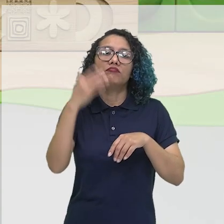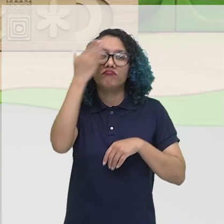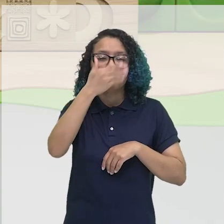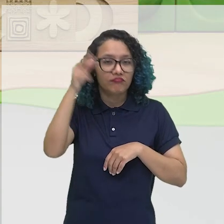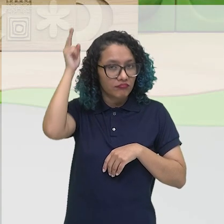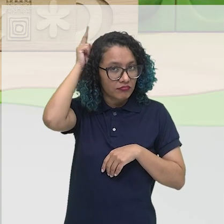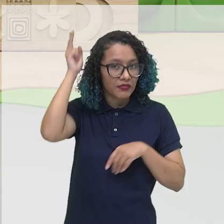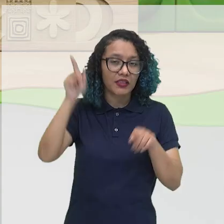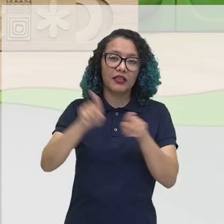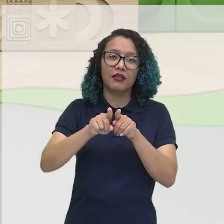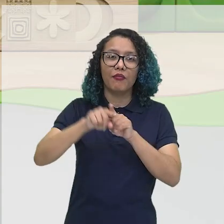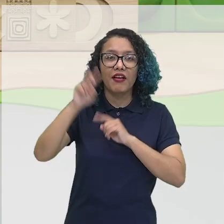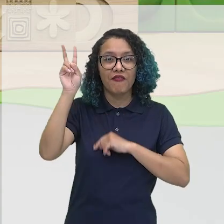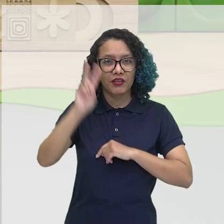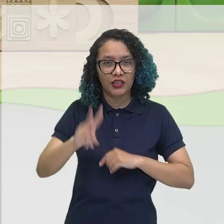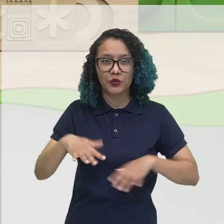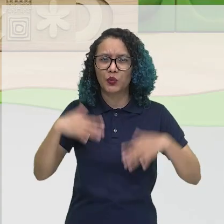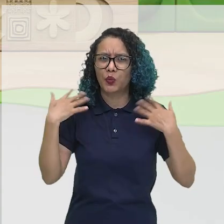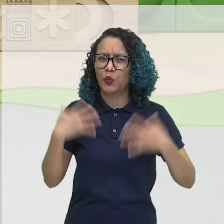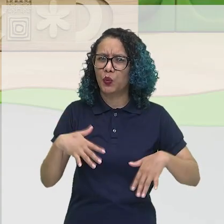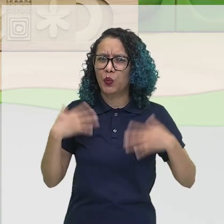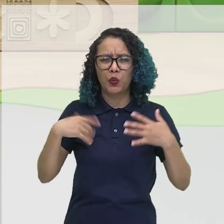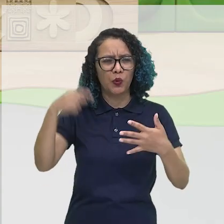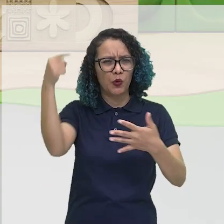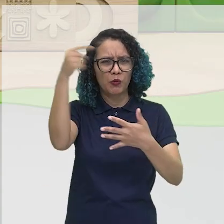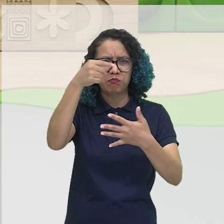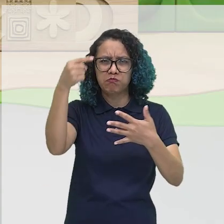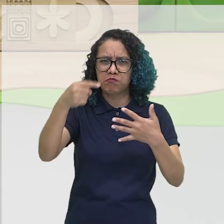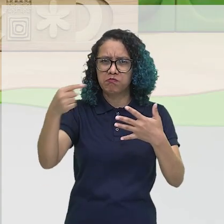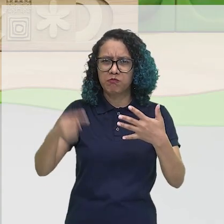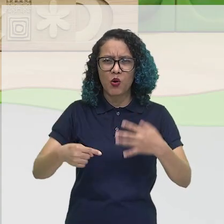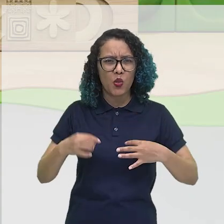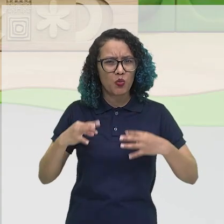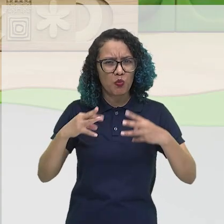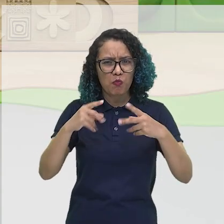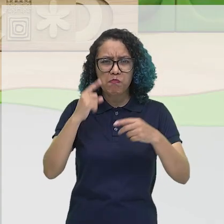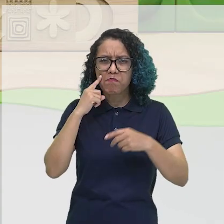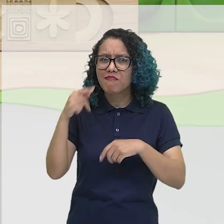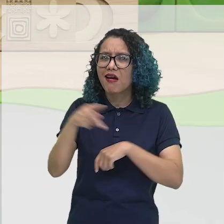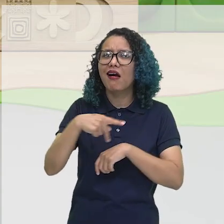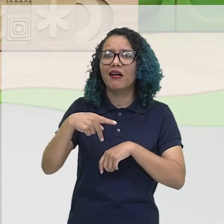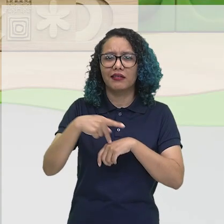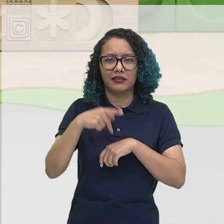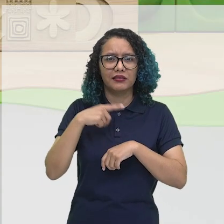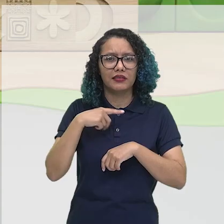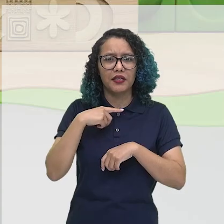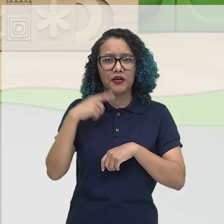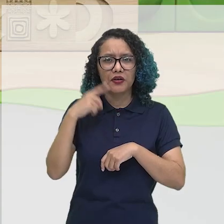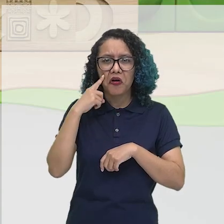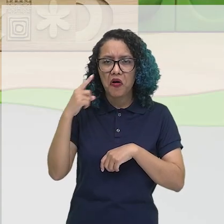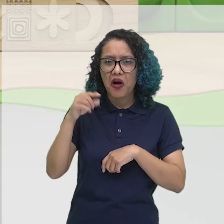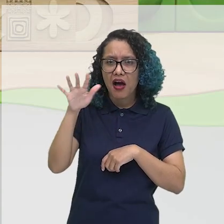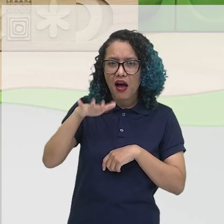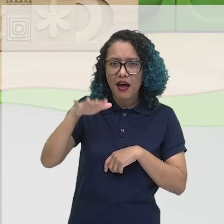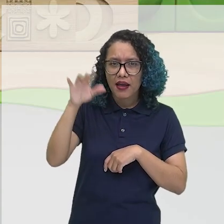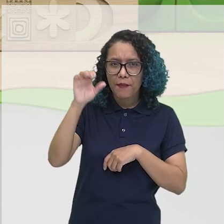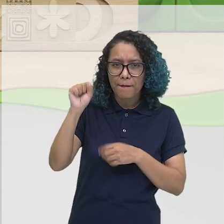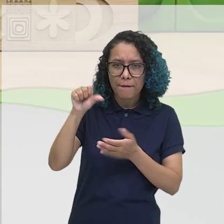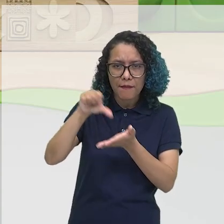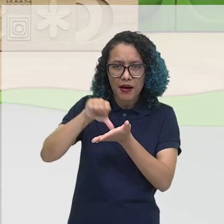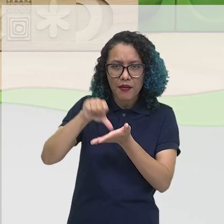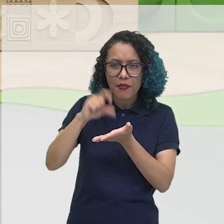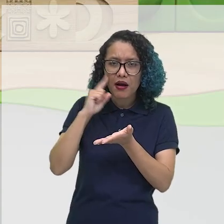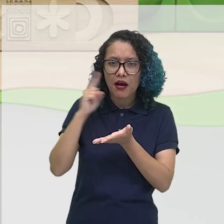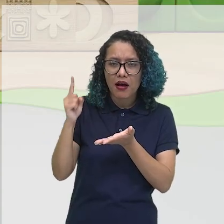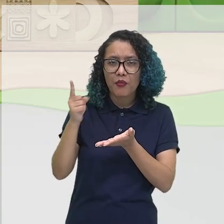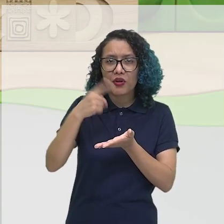e Venezuela. Nossa, professora! Isso mesmo, observem aí o mapa, essa extensão. Para você